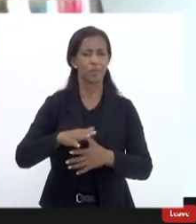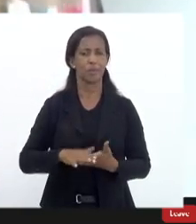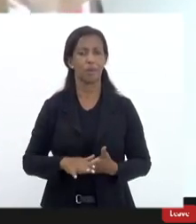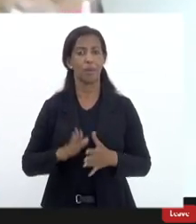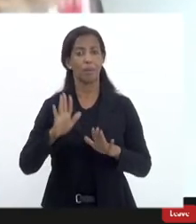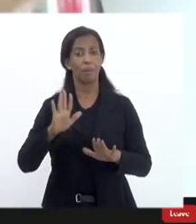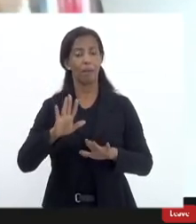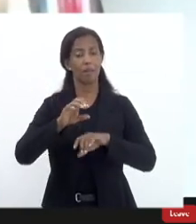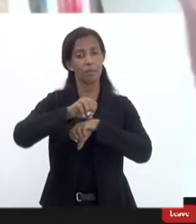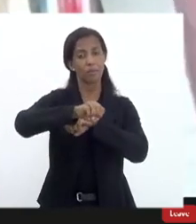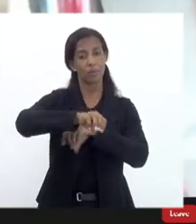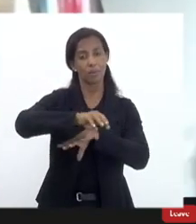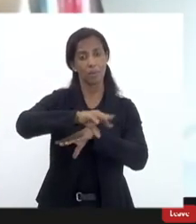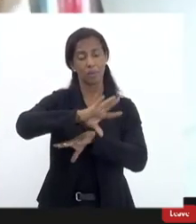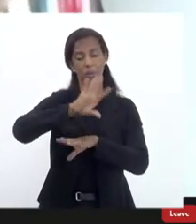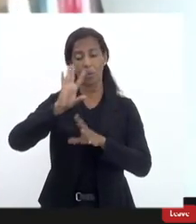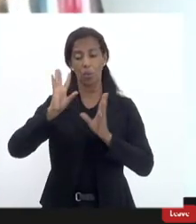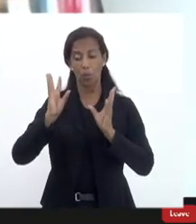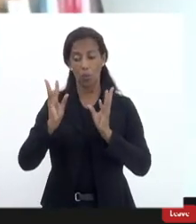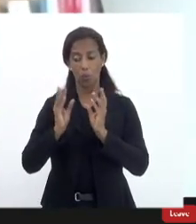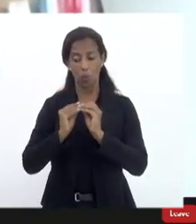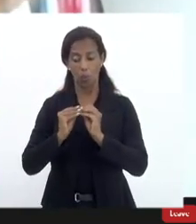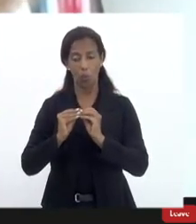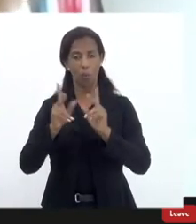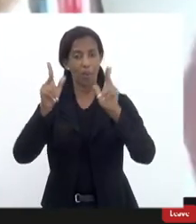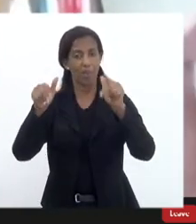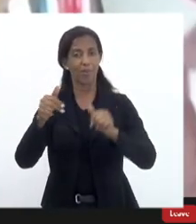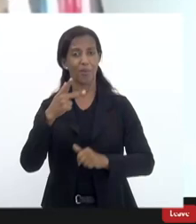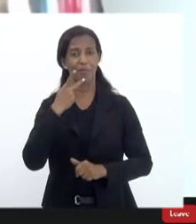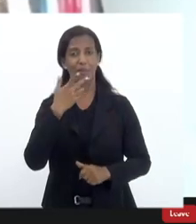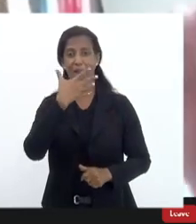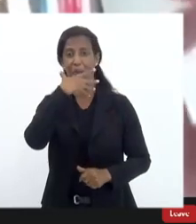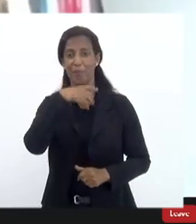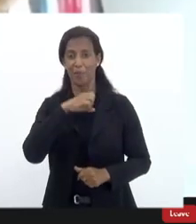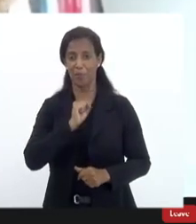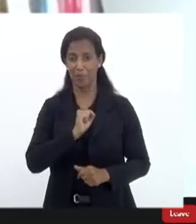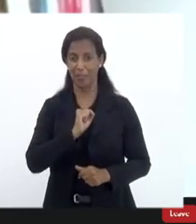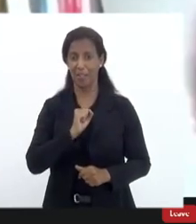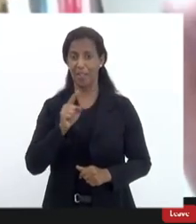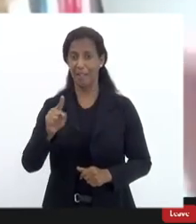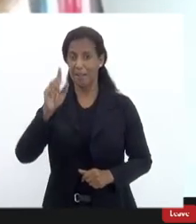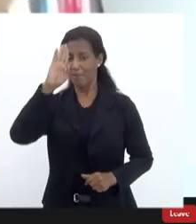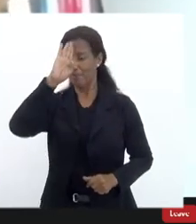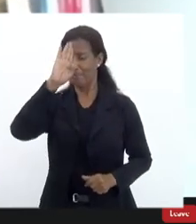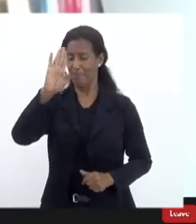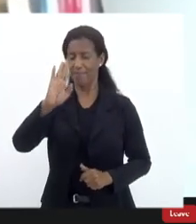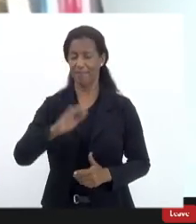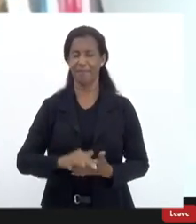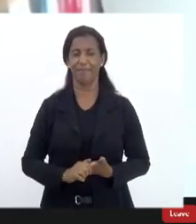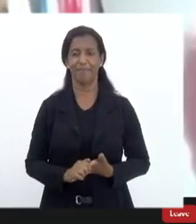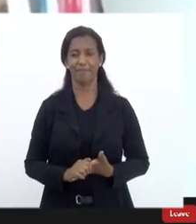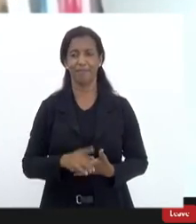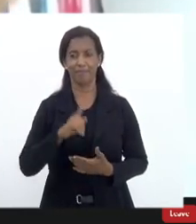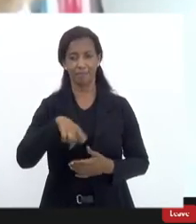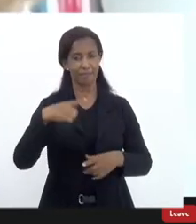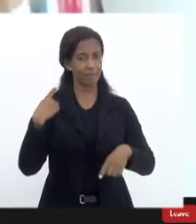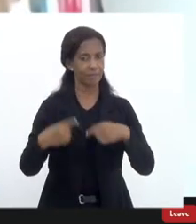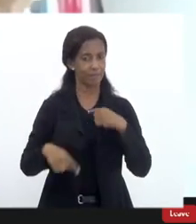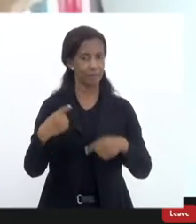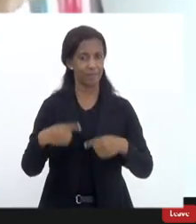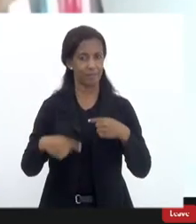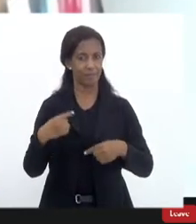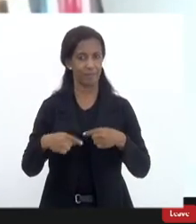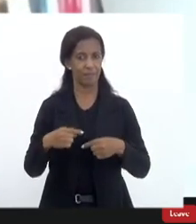a educação, como também diz Paulo Freire, ela é fundamental, ela é um ato político, um